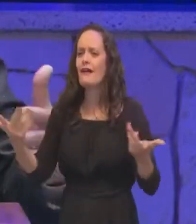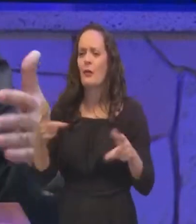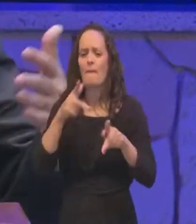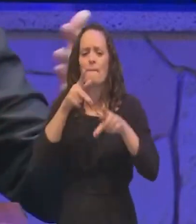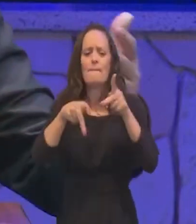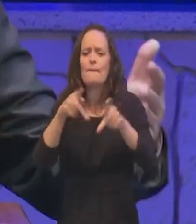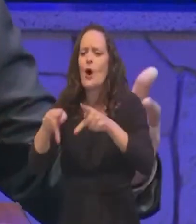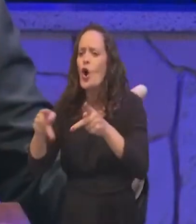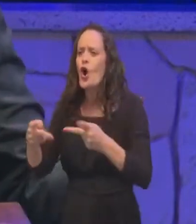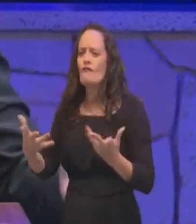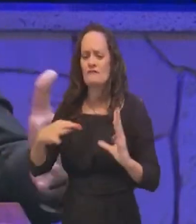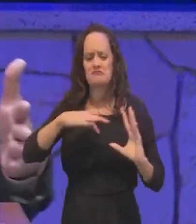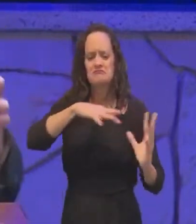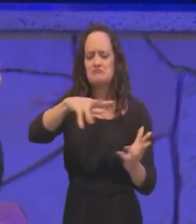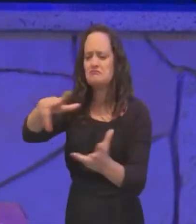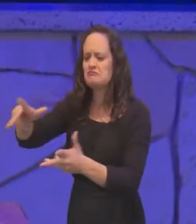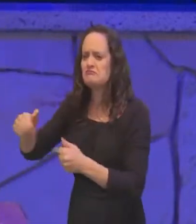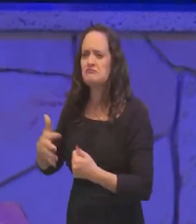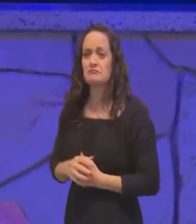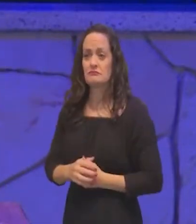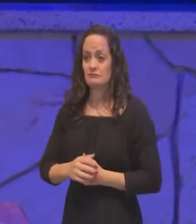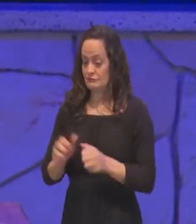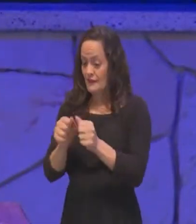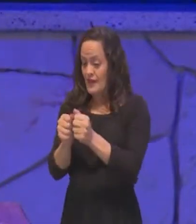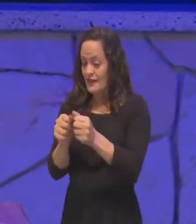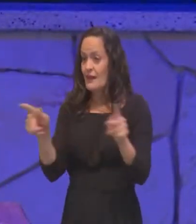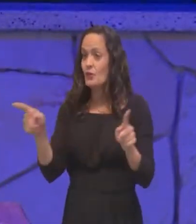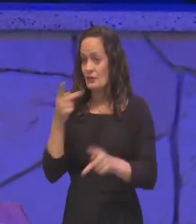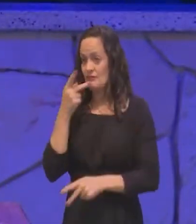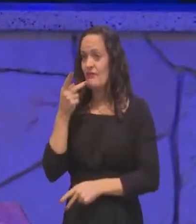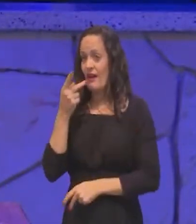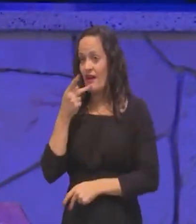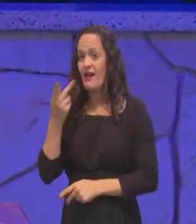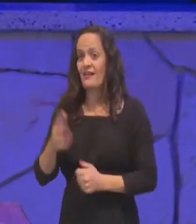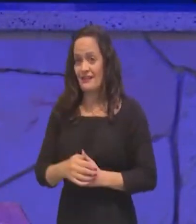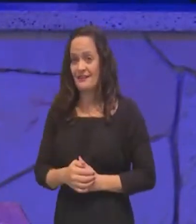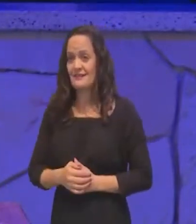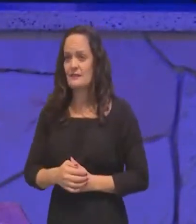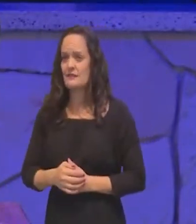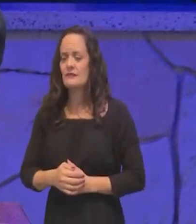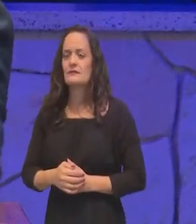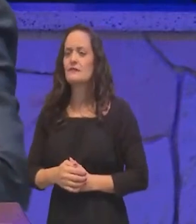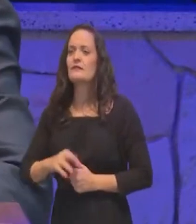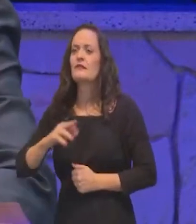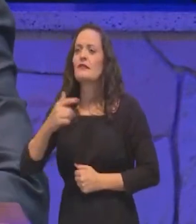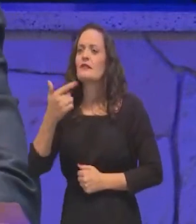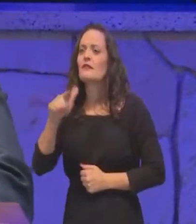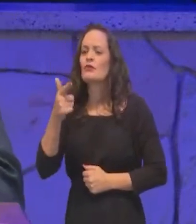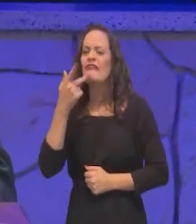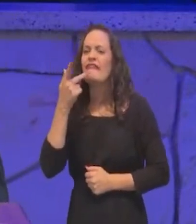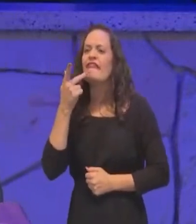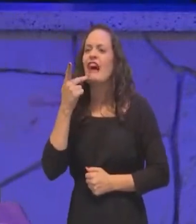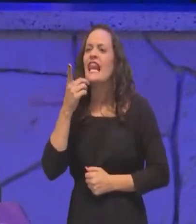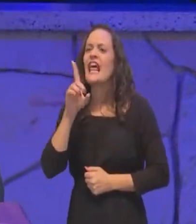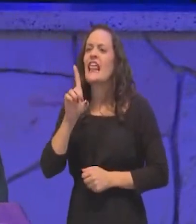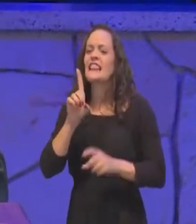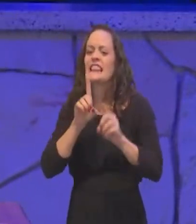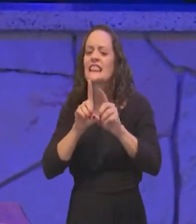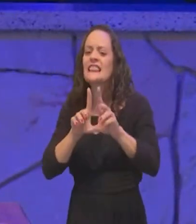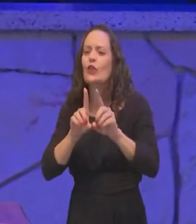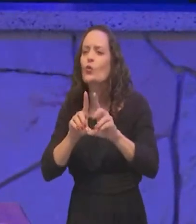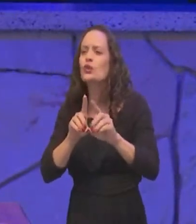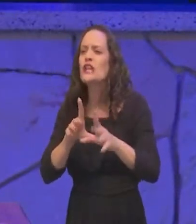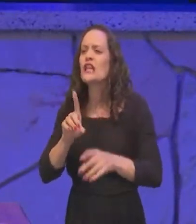povo, de toda a nação. Apocalipse tem muitas referências a partir disto, e em nenhum momento ele cita denominação. Nós